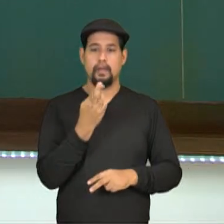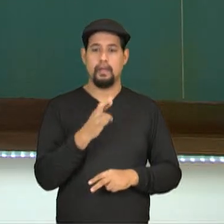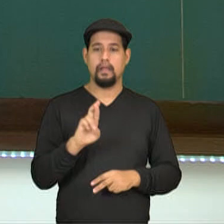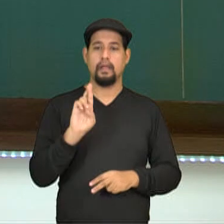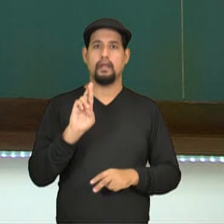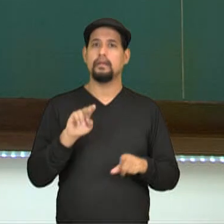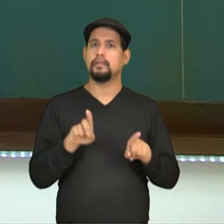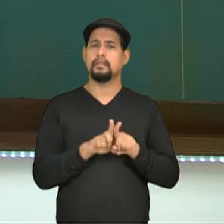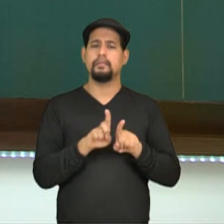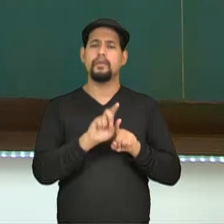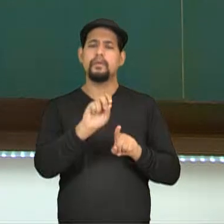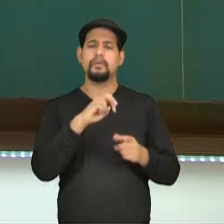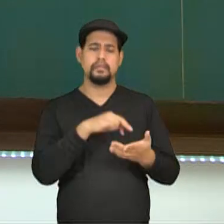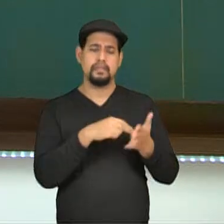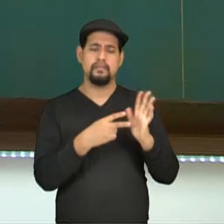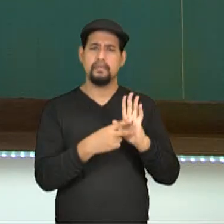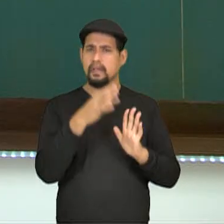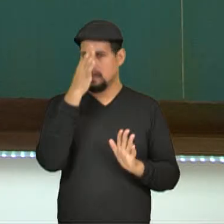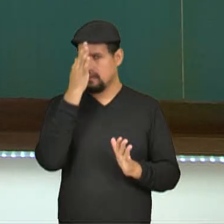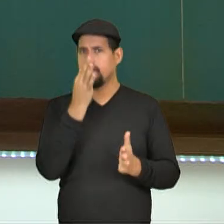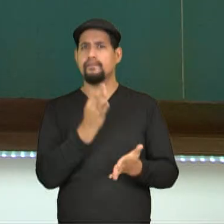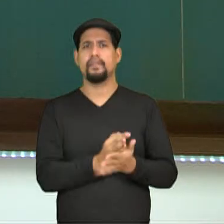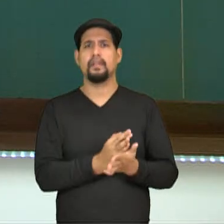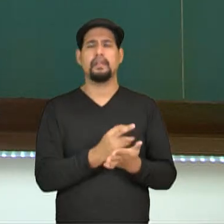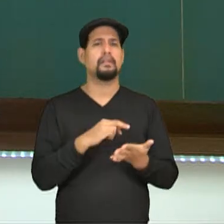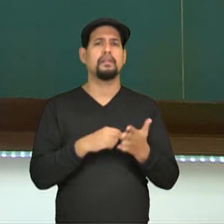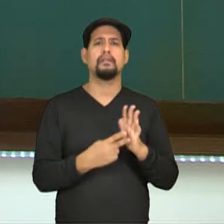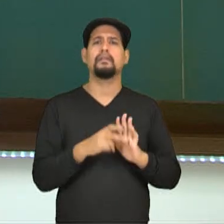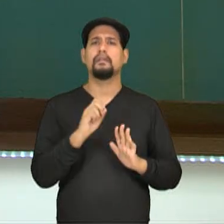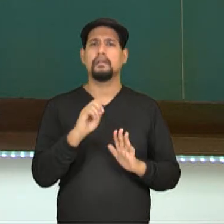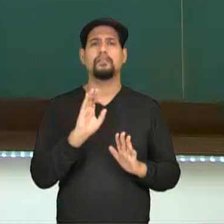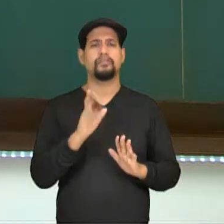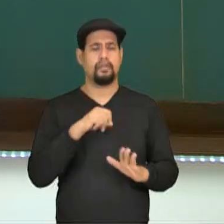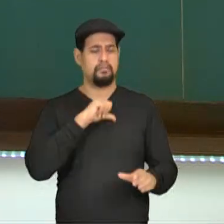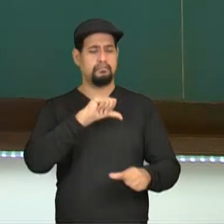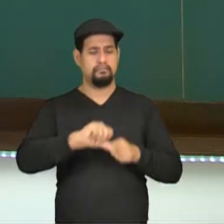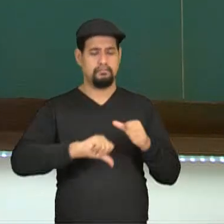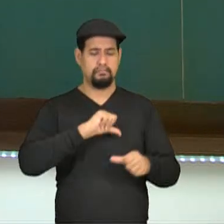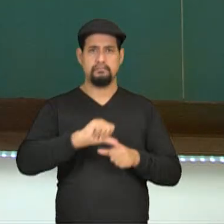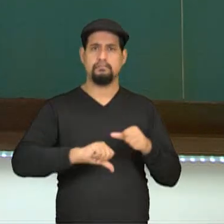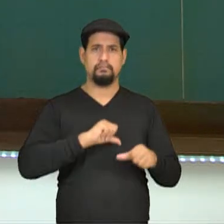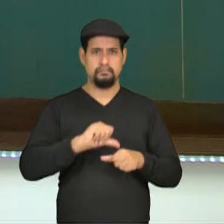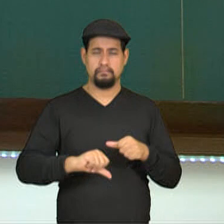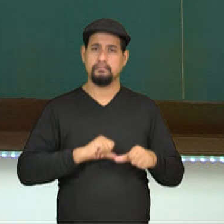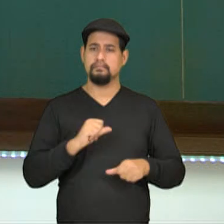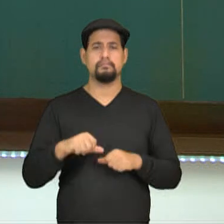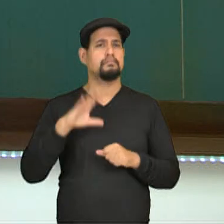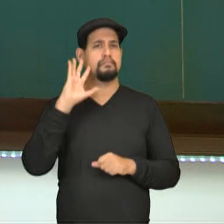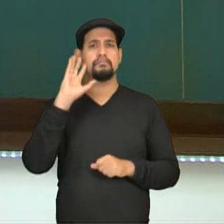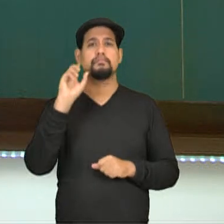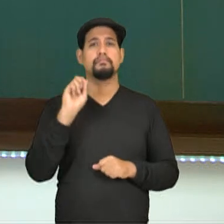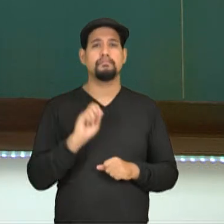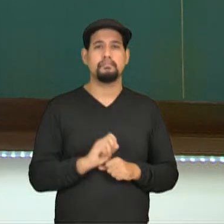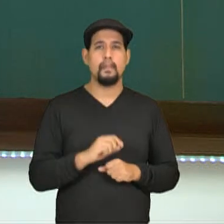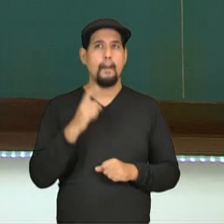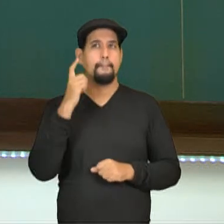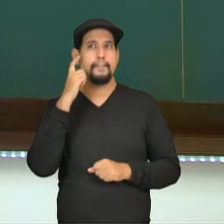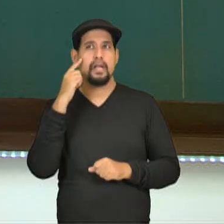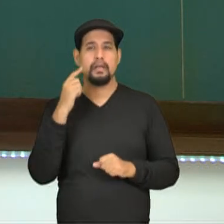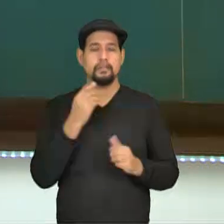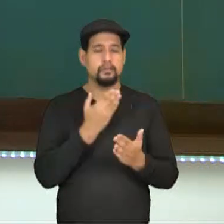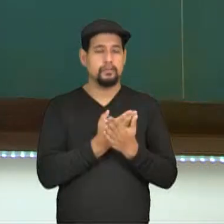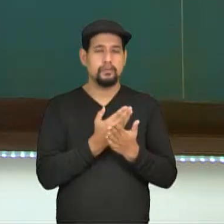e o significado da sua fé estava sendo modificada, surgindo assim pensadores,